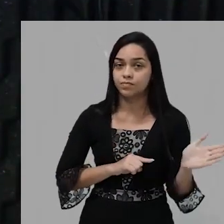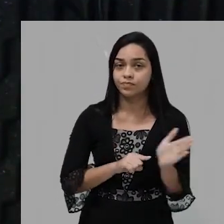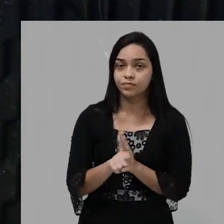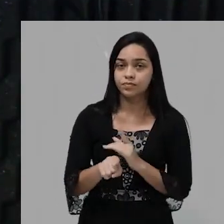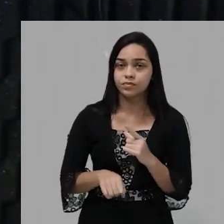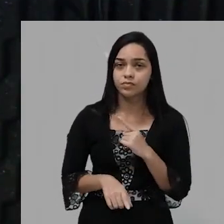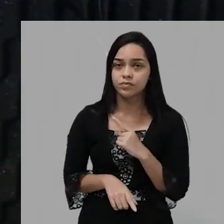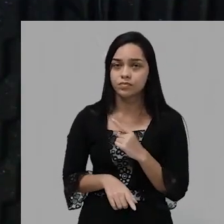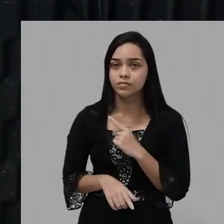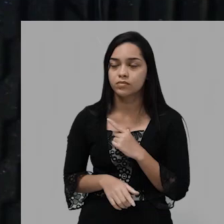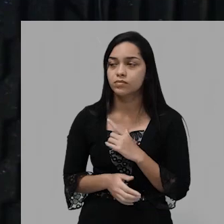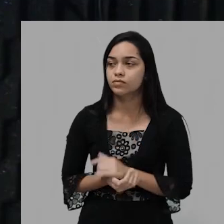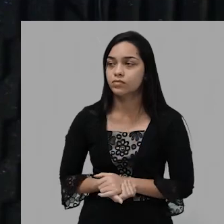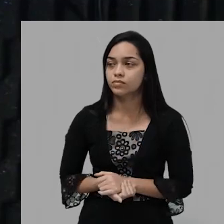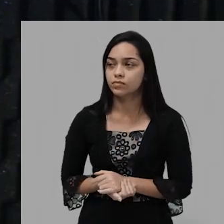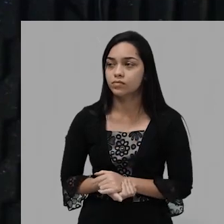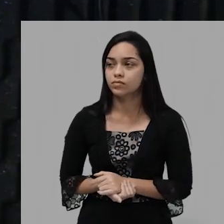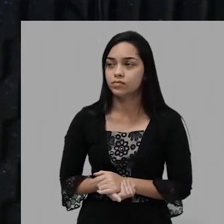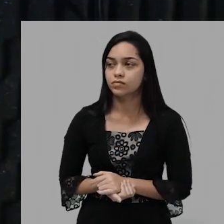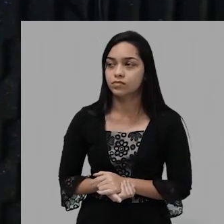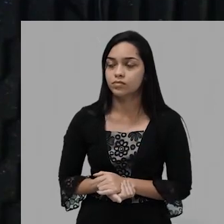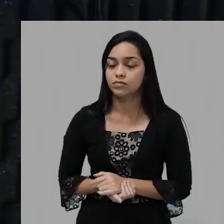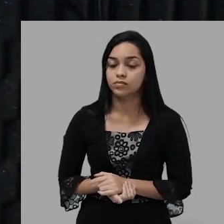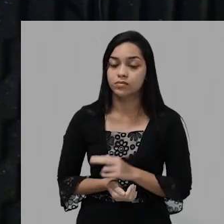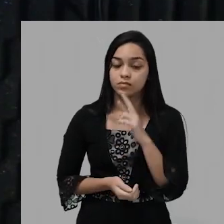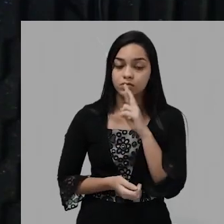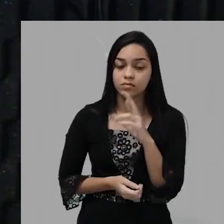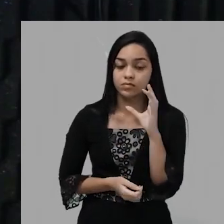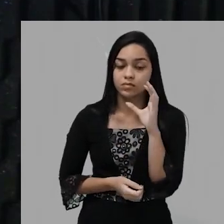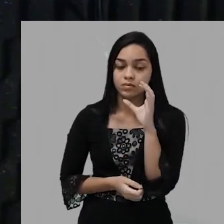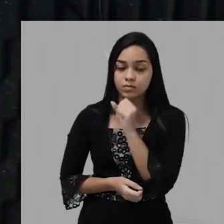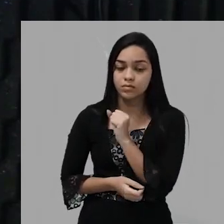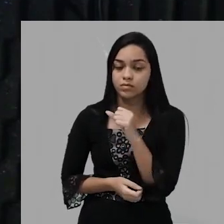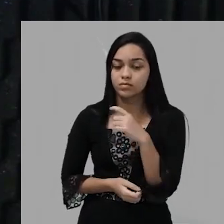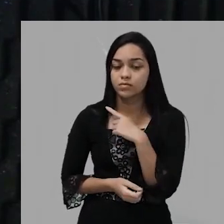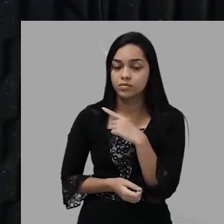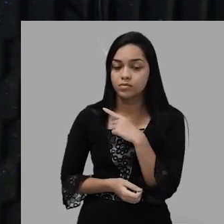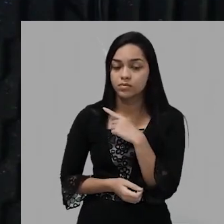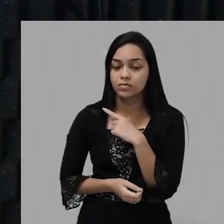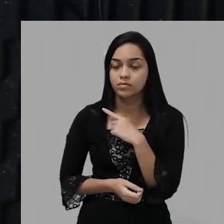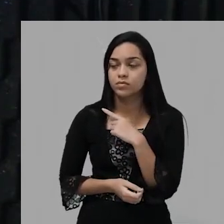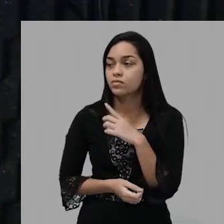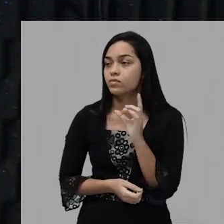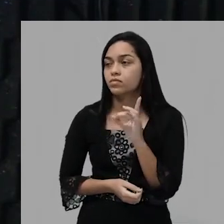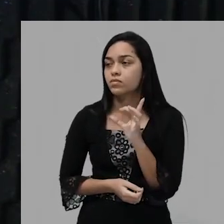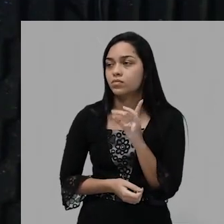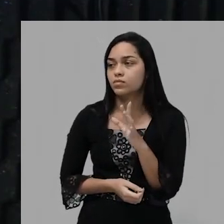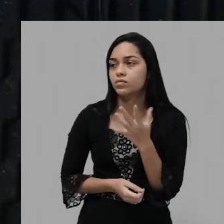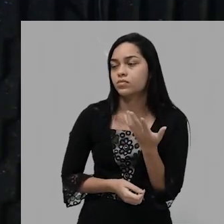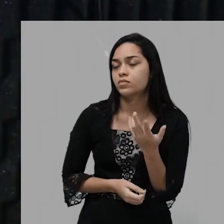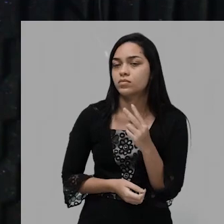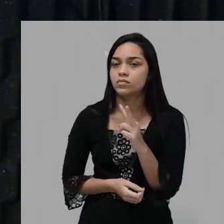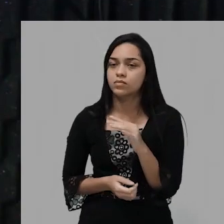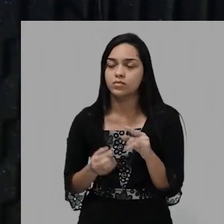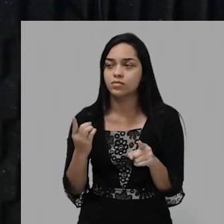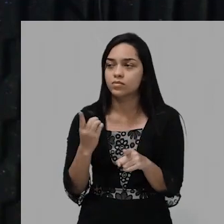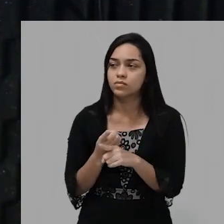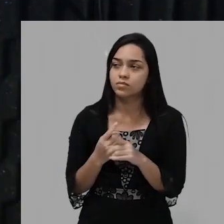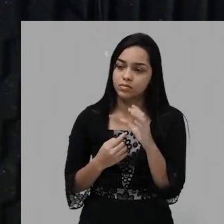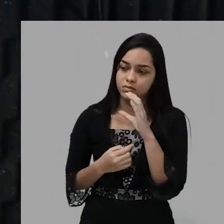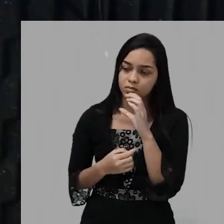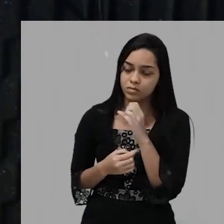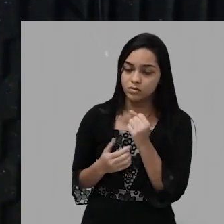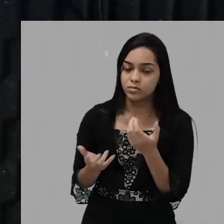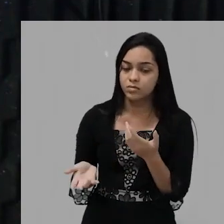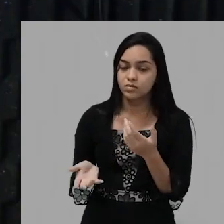o nosso quiz do classicismo. São respostas bem rápidas, respostas curtas. No Enem, provavelmente vocês não vão encontrar respostas